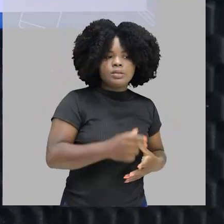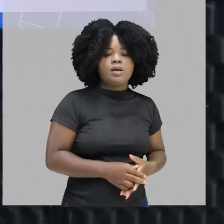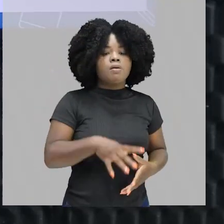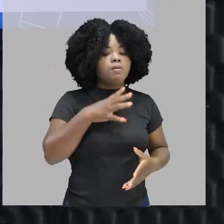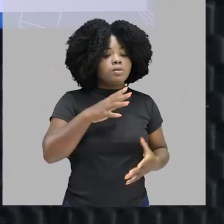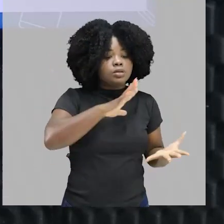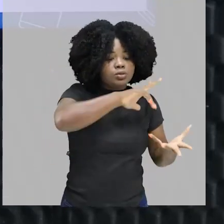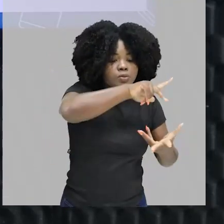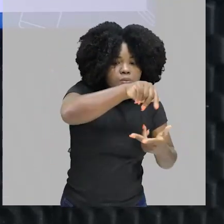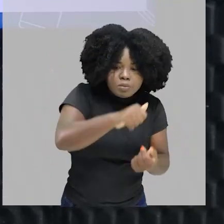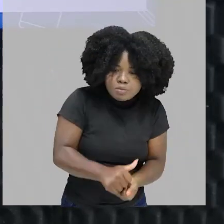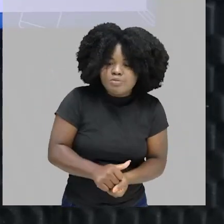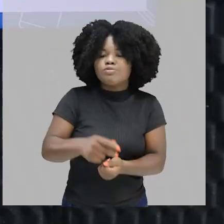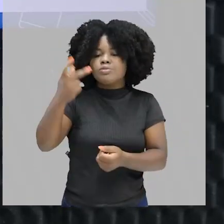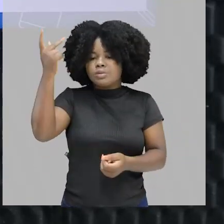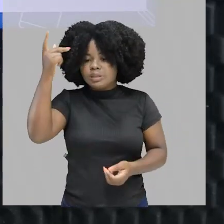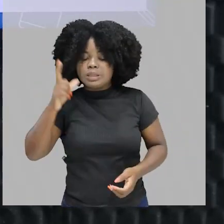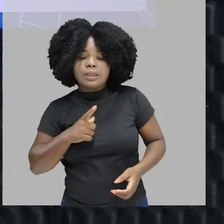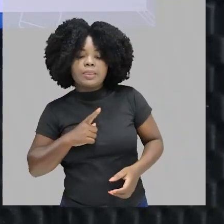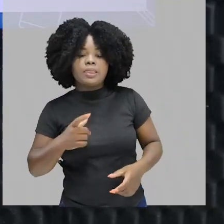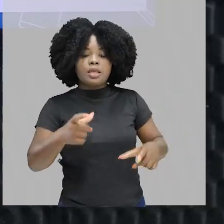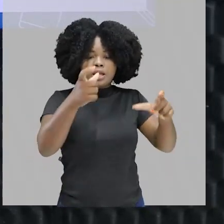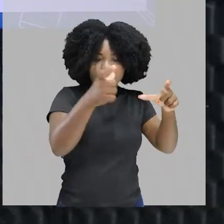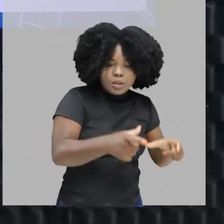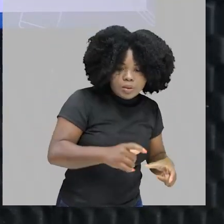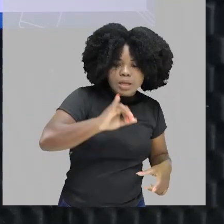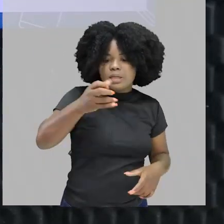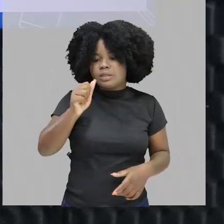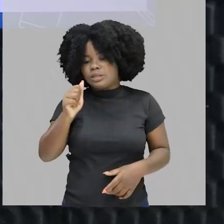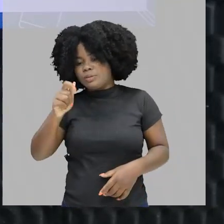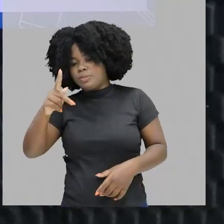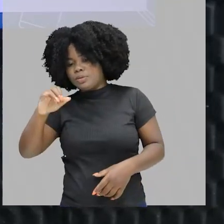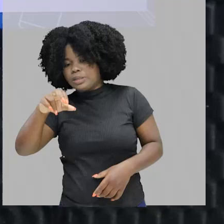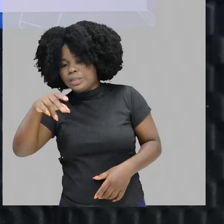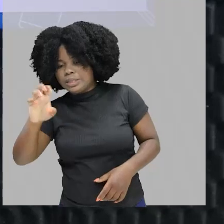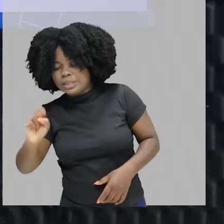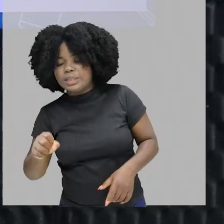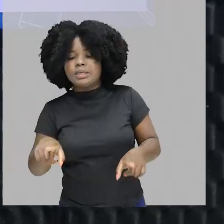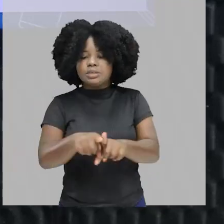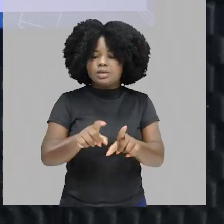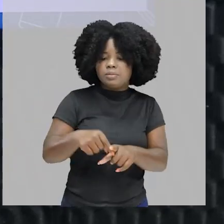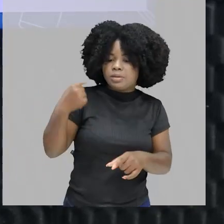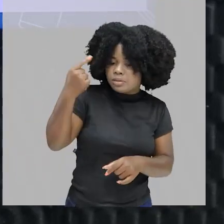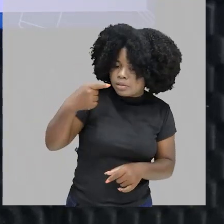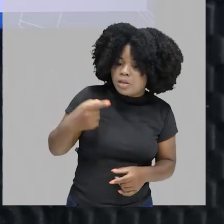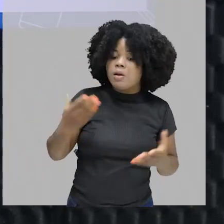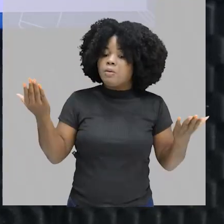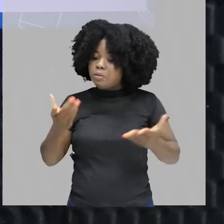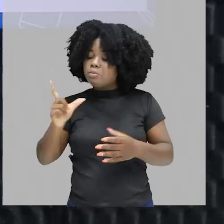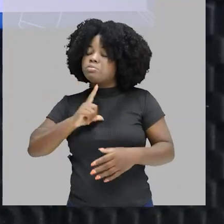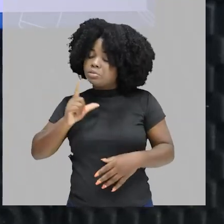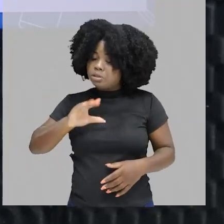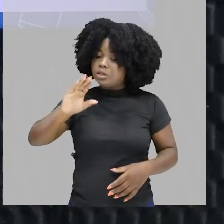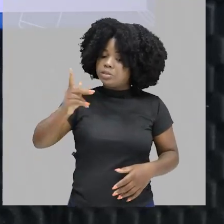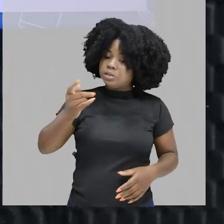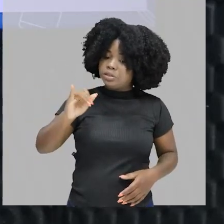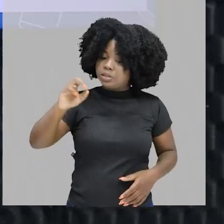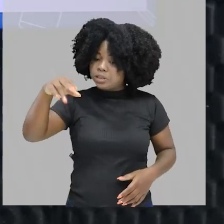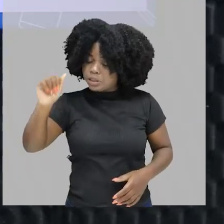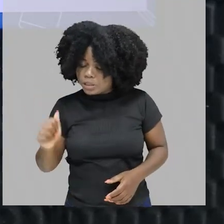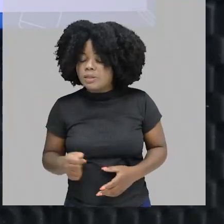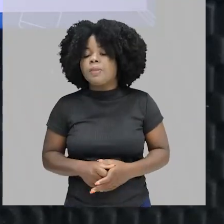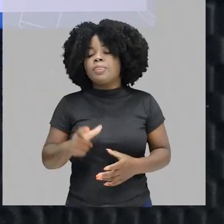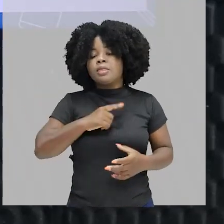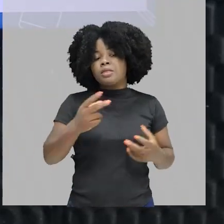mundo em São Paulo. Tem bairros japoneses, italianos, áreas de espanhóis, hoje tem muito chinês também. Então aí tu tem uma perspectiva